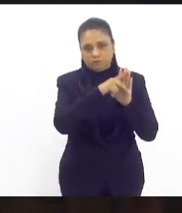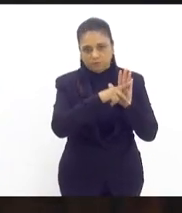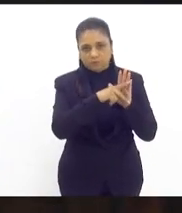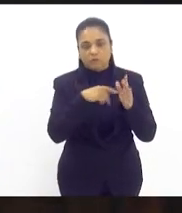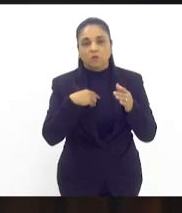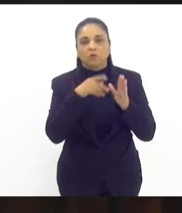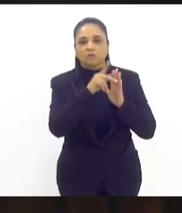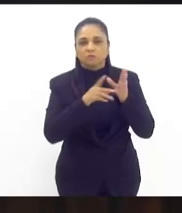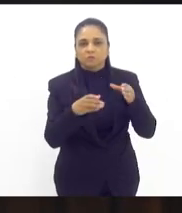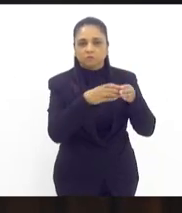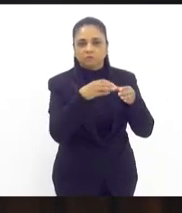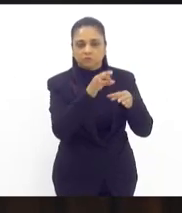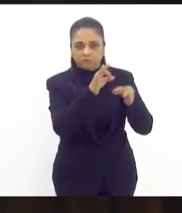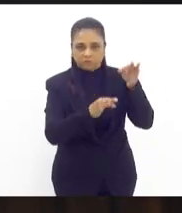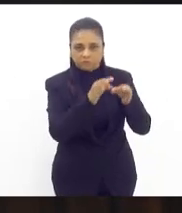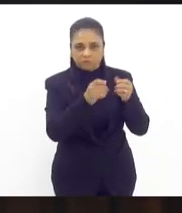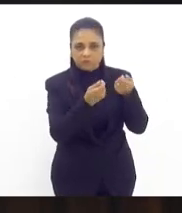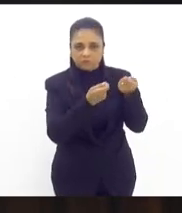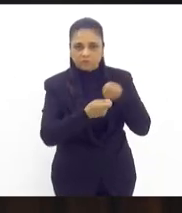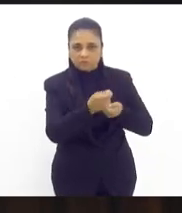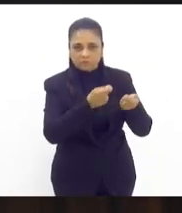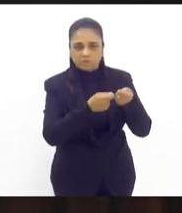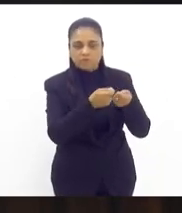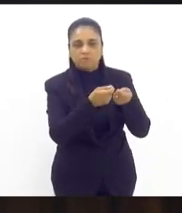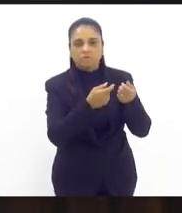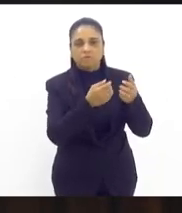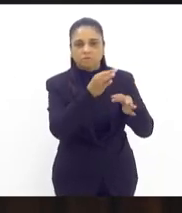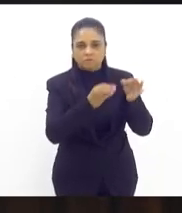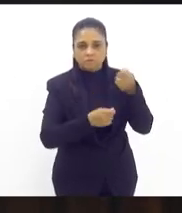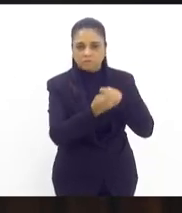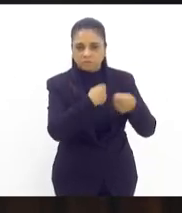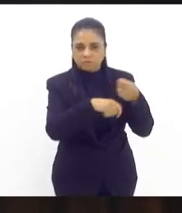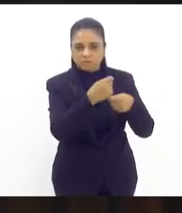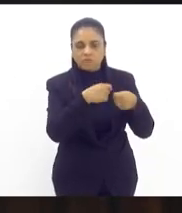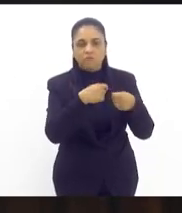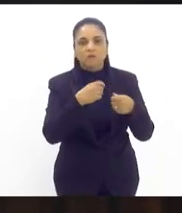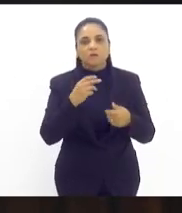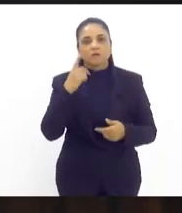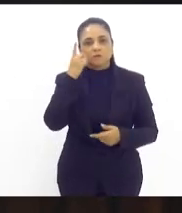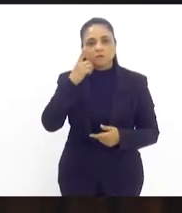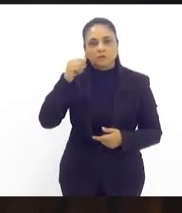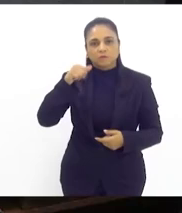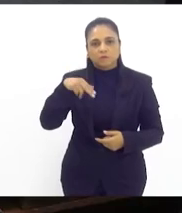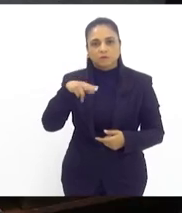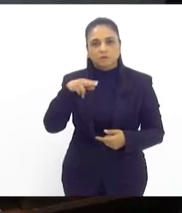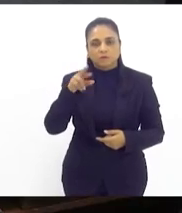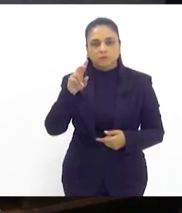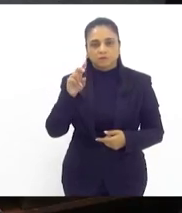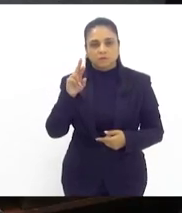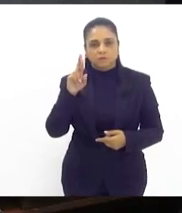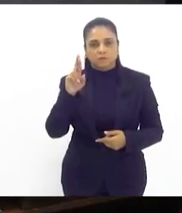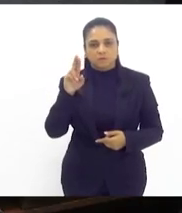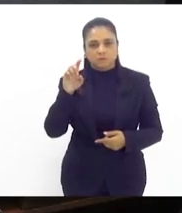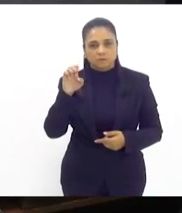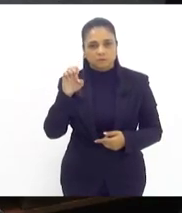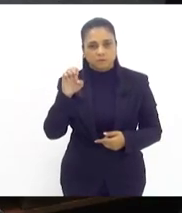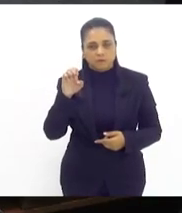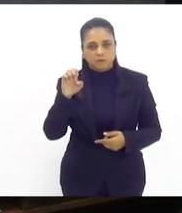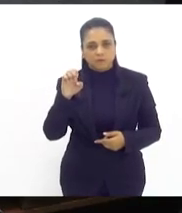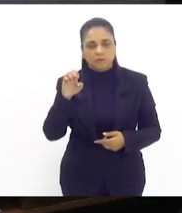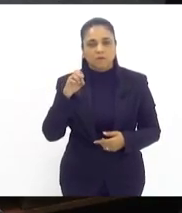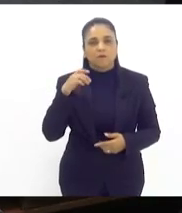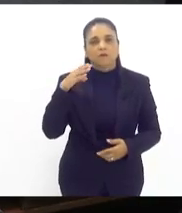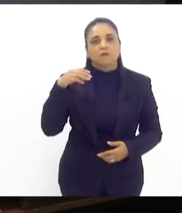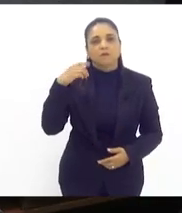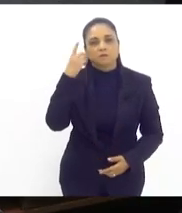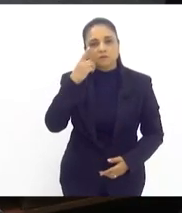comissão de orçamento Finanças fiscalização financeira e controle Deputado André Correia deputado